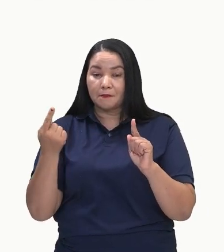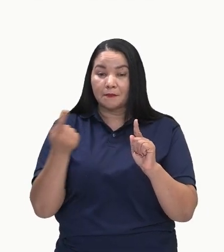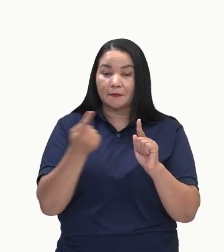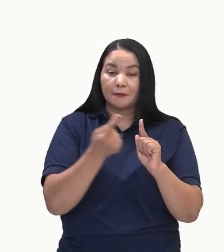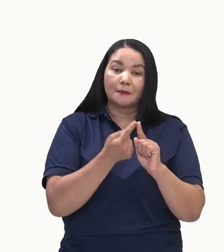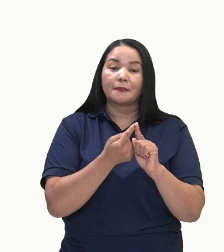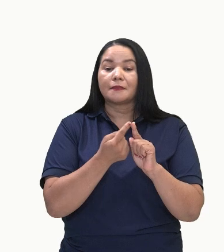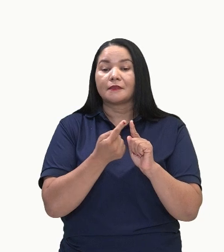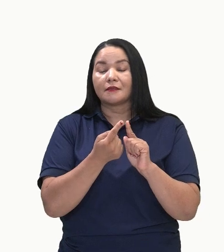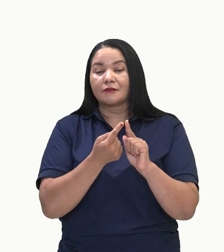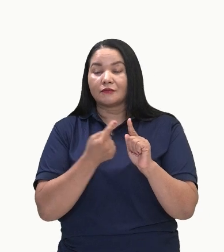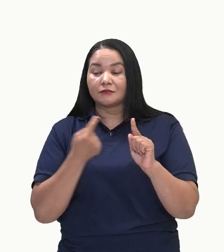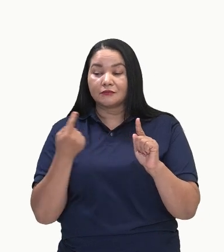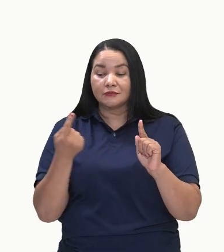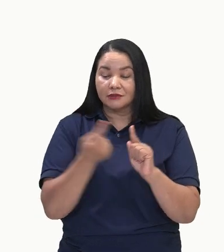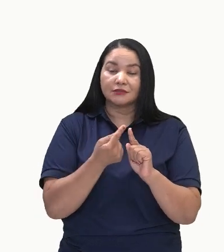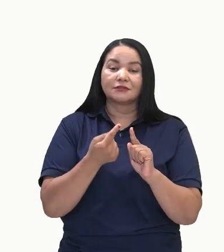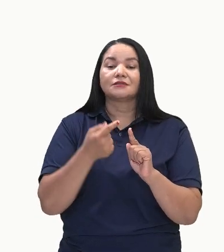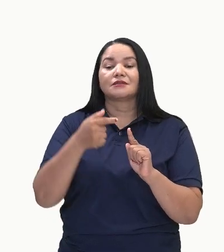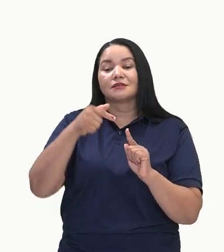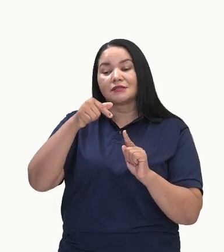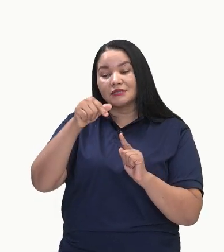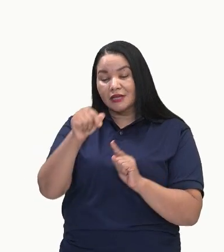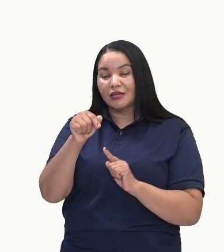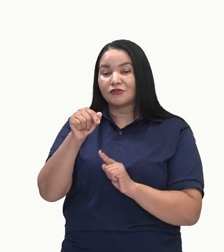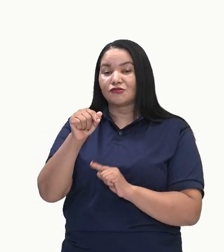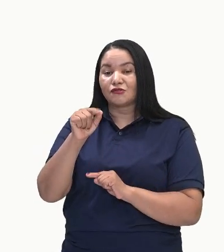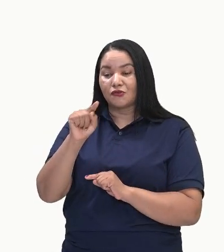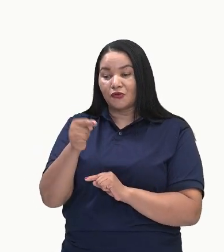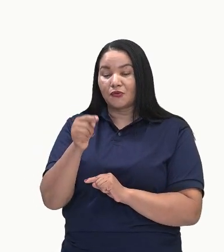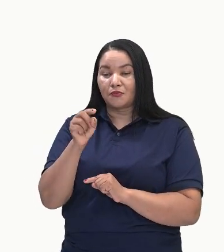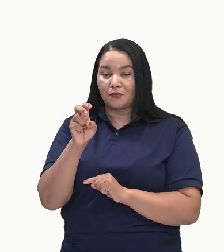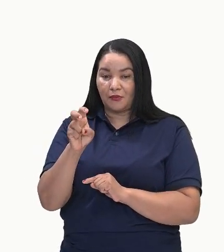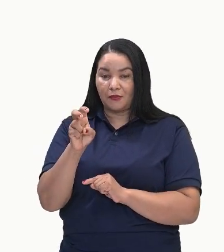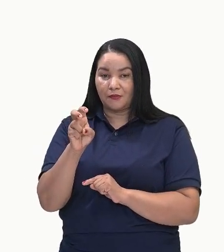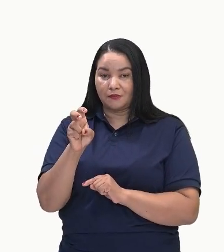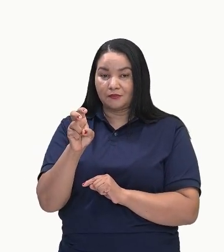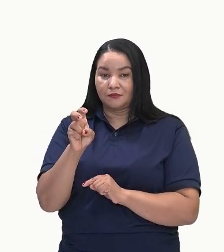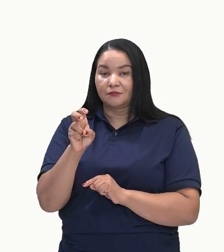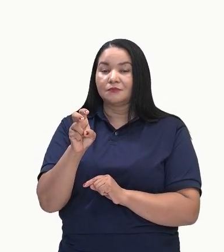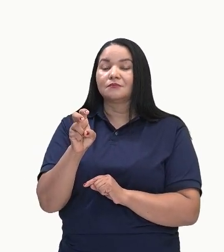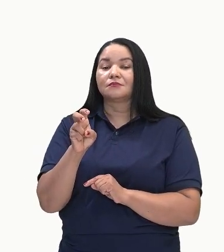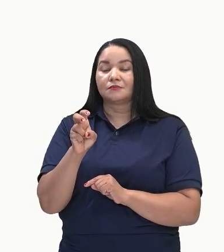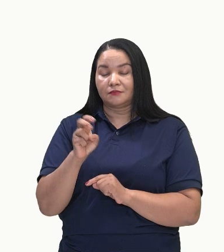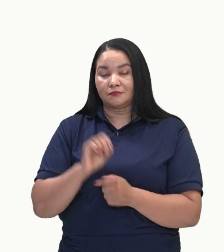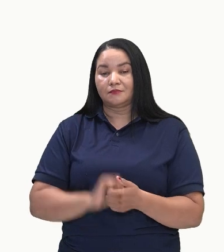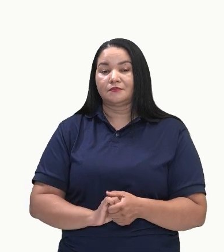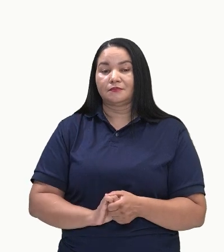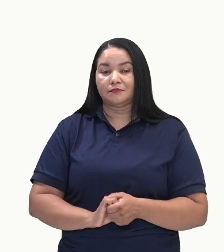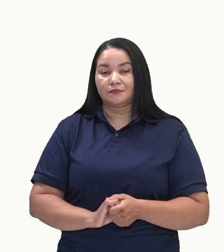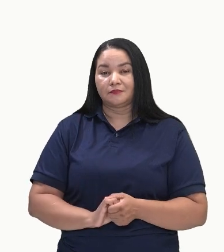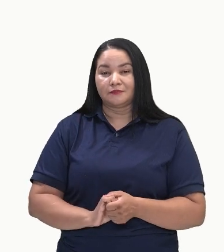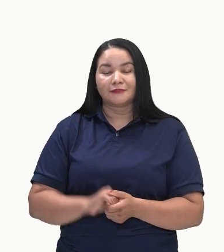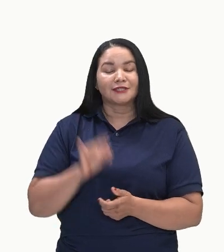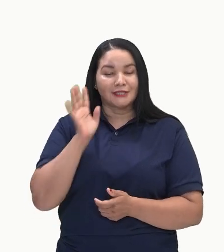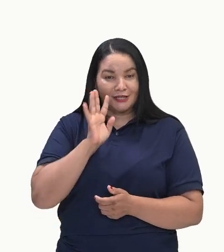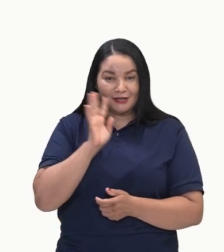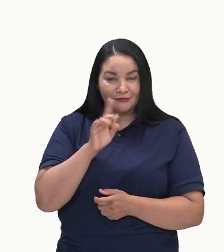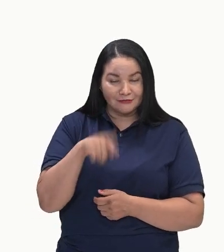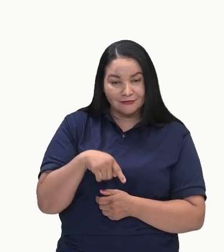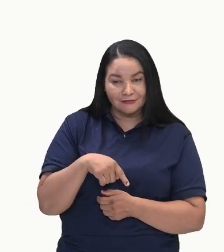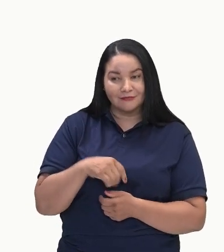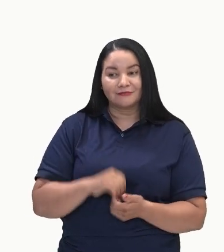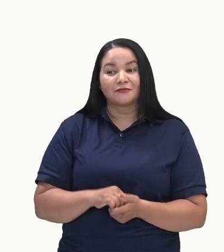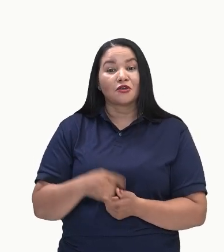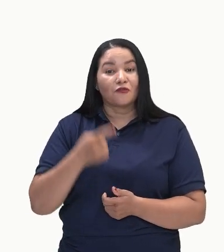voltas e meia para poder percorrer a mesma distância. Legal, né? Viram só como